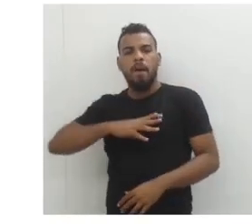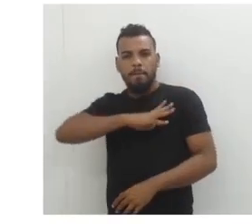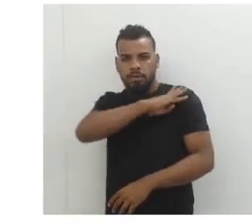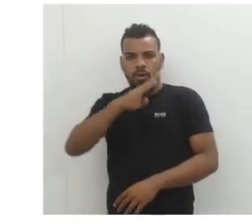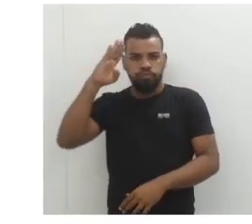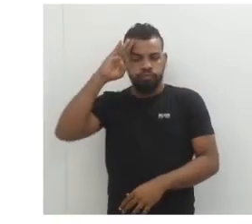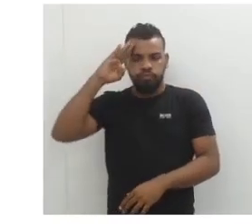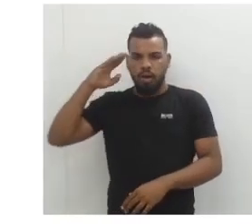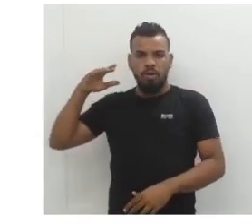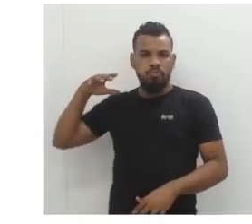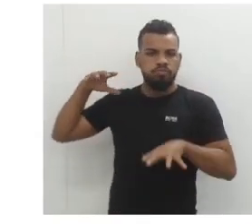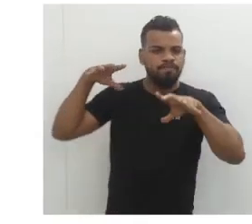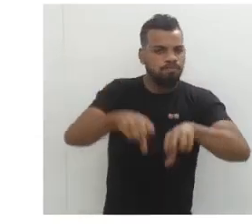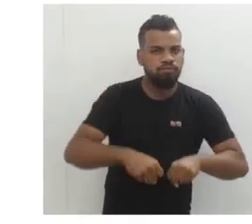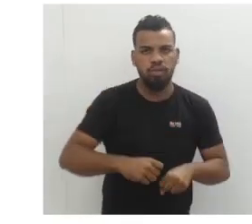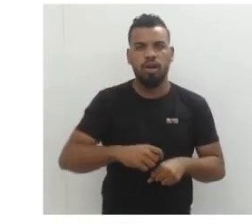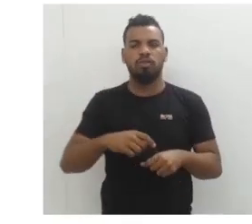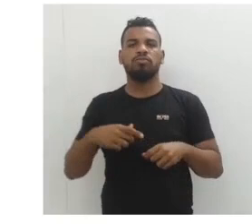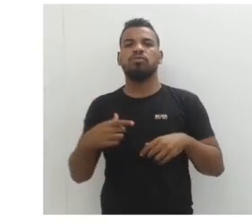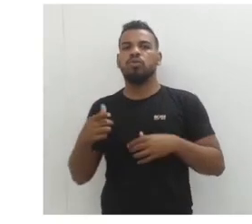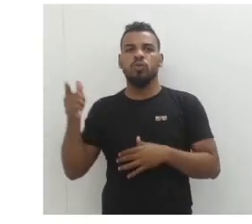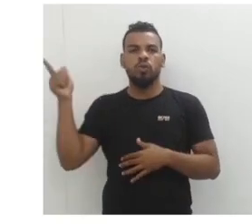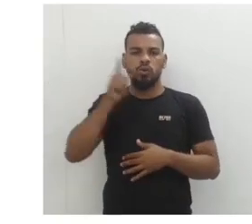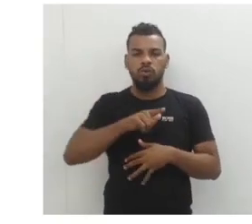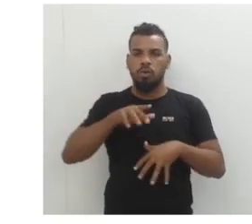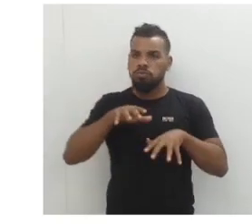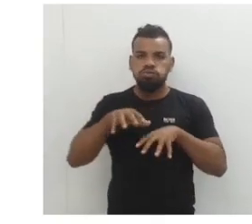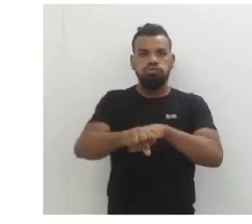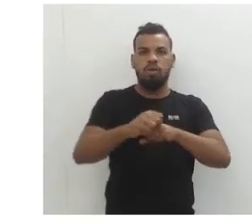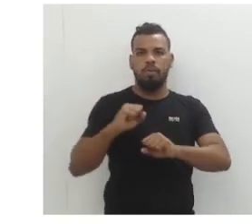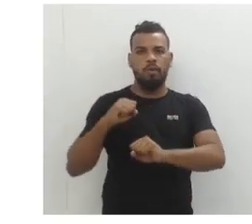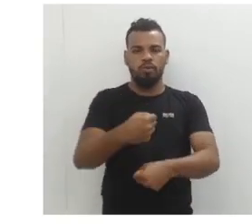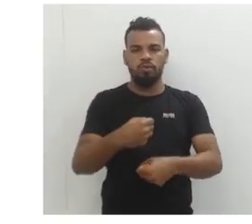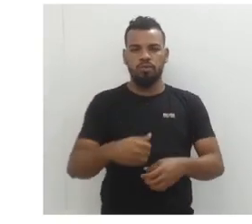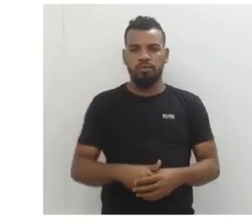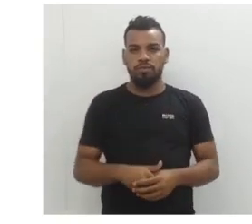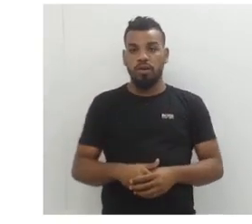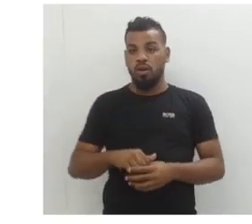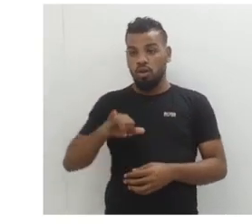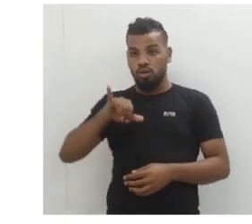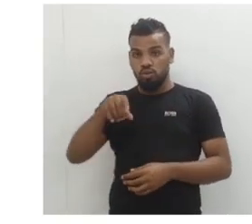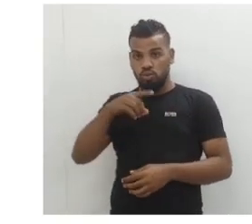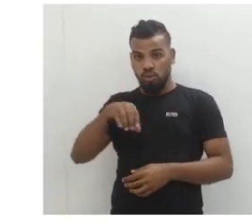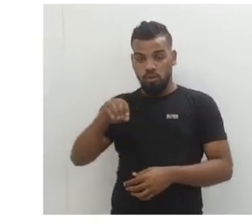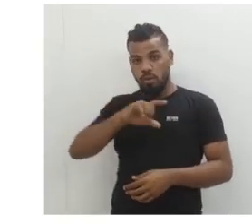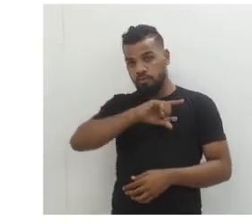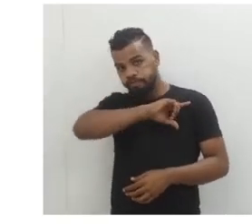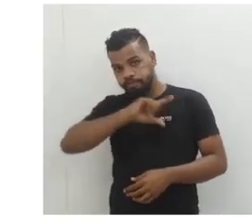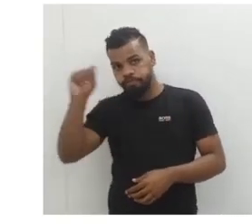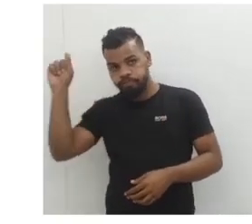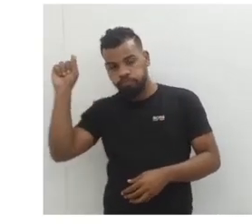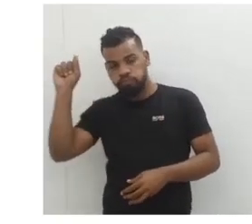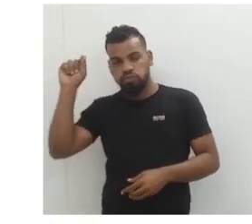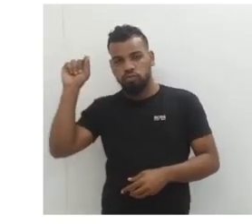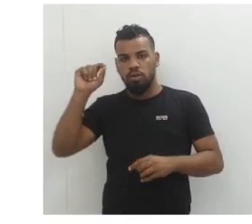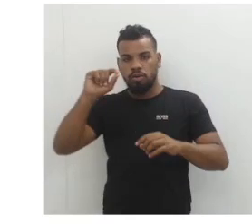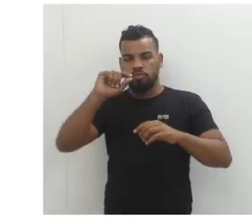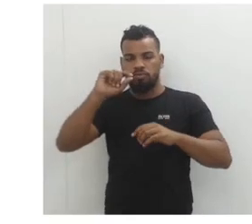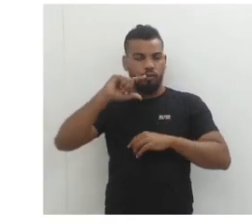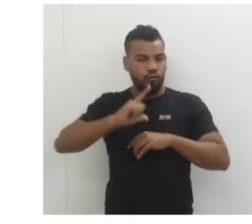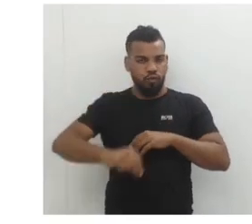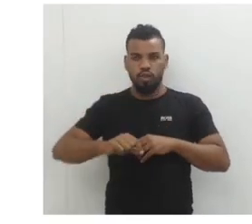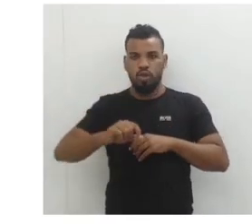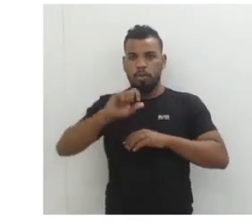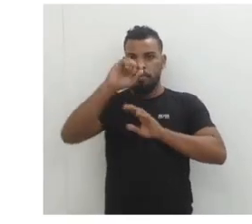até 1985, assumem o poder. Jango se refugiou no sul do país e os